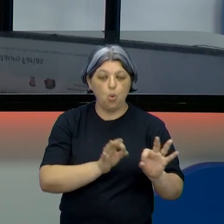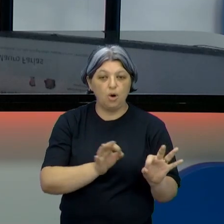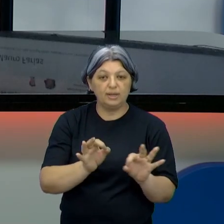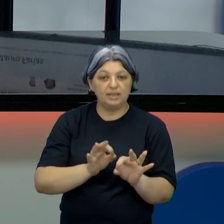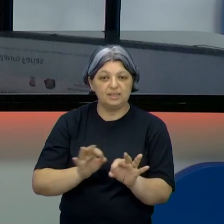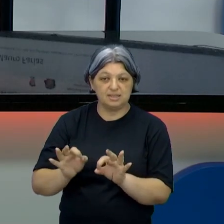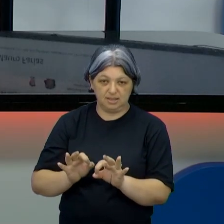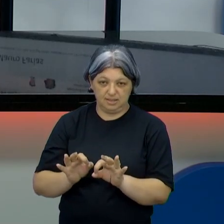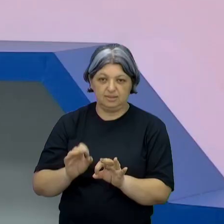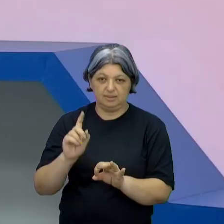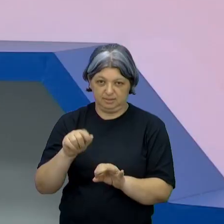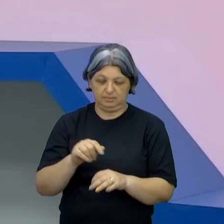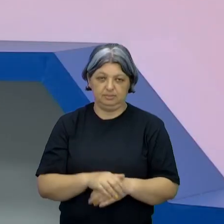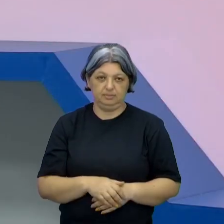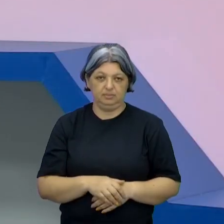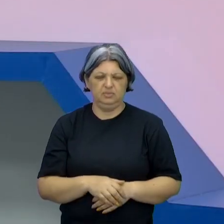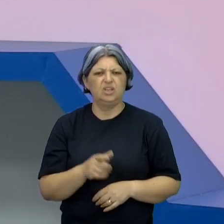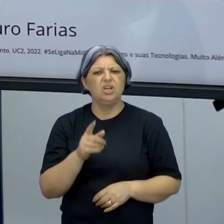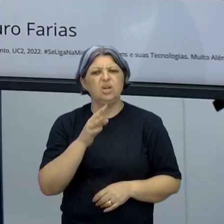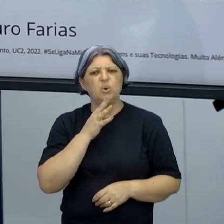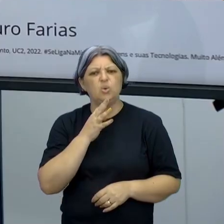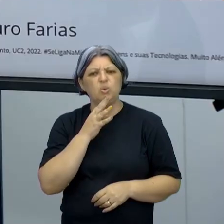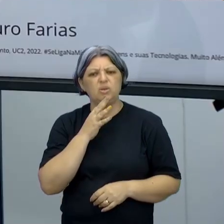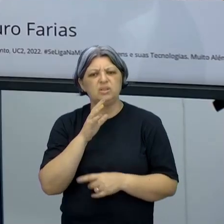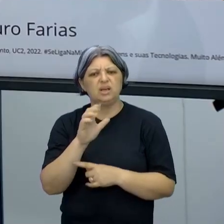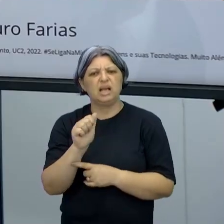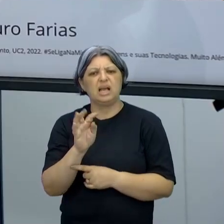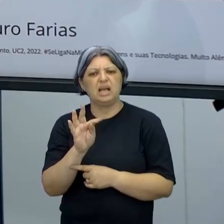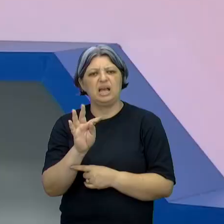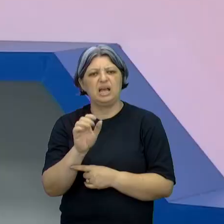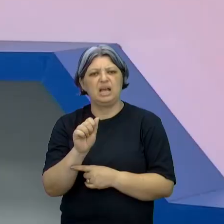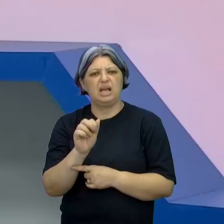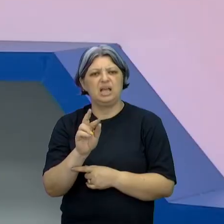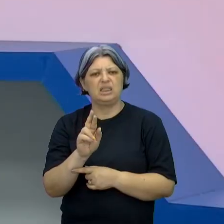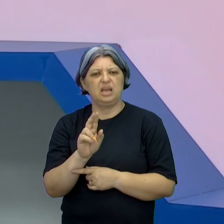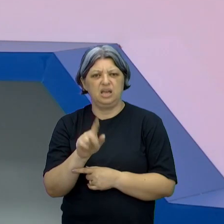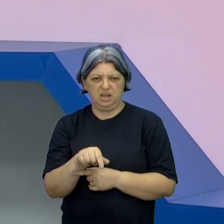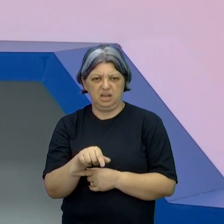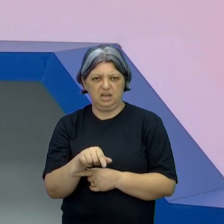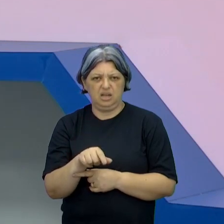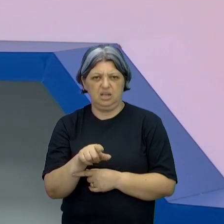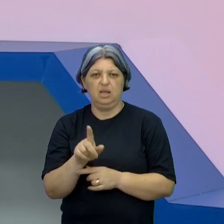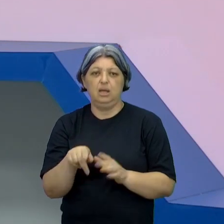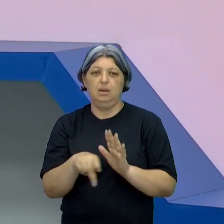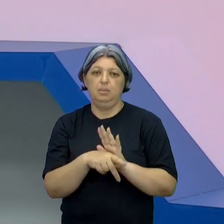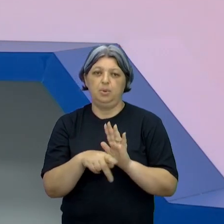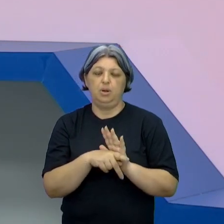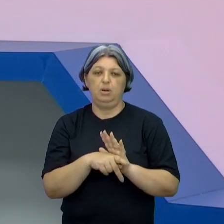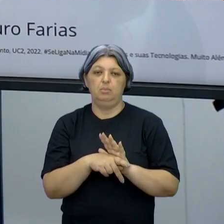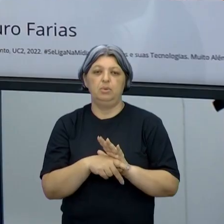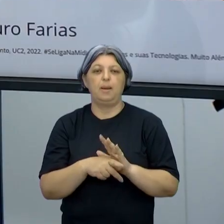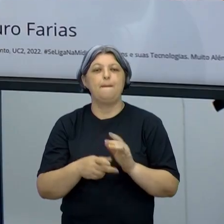Organizado, olha só, você já ouviu falar no kata? Catar? O kata? Ó, uma dica, ele é uma apresentação do karatê.